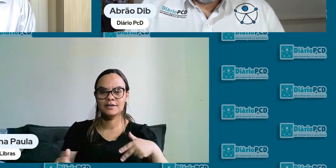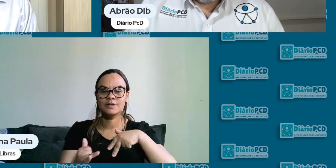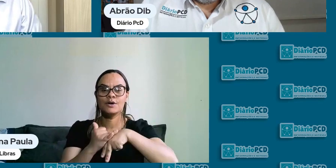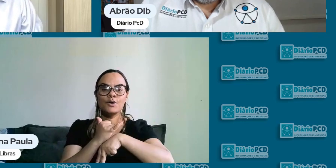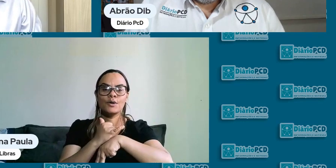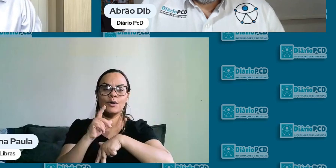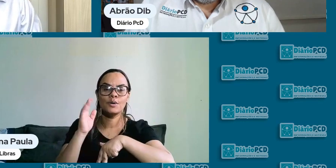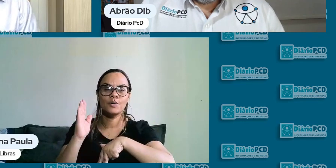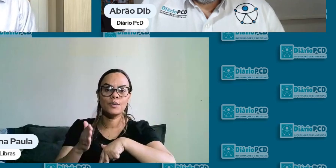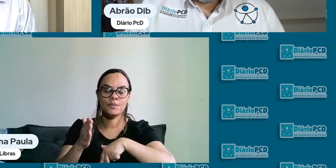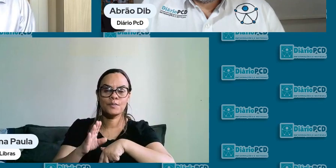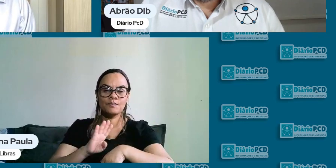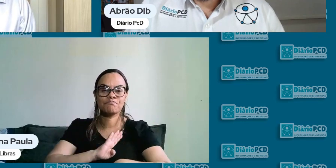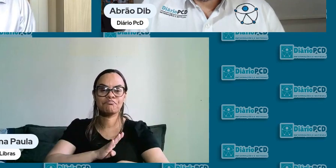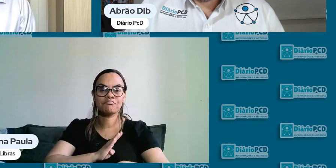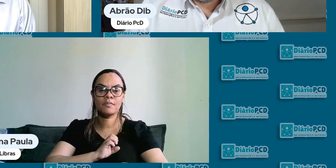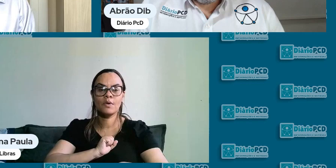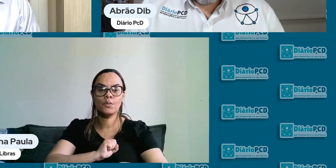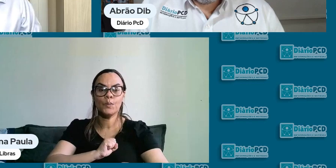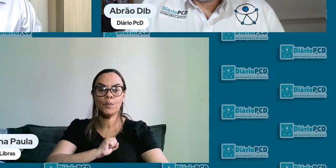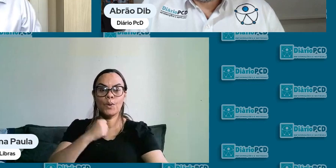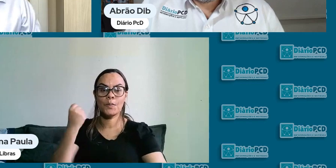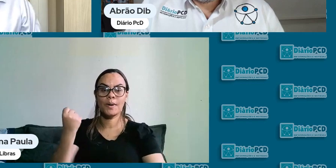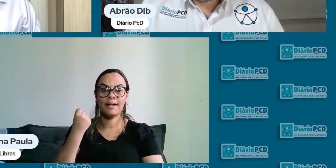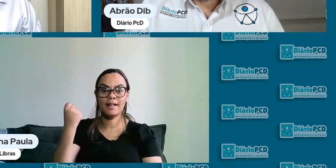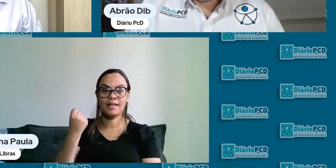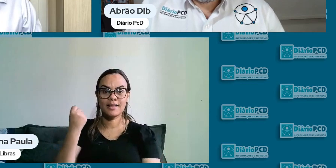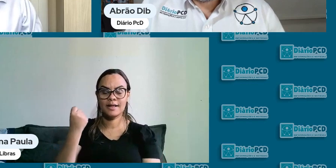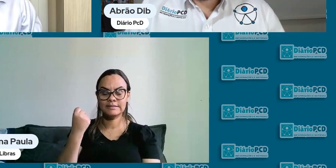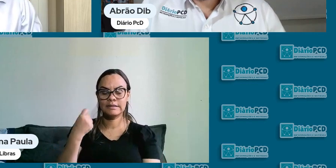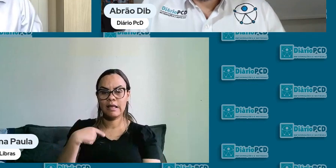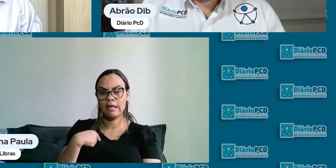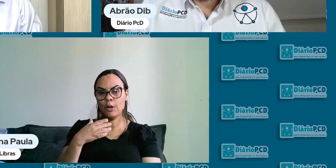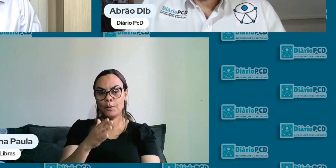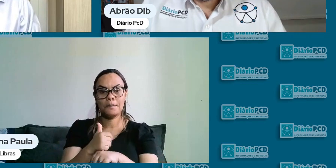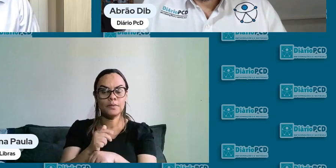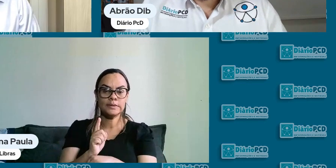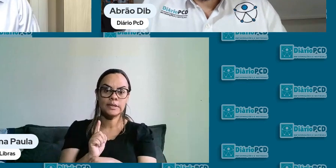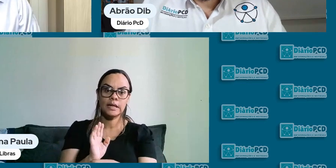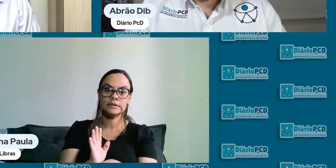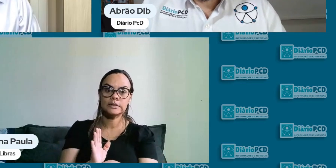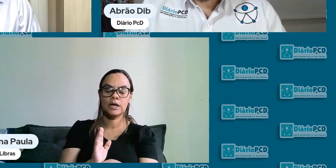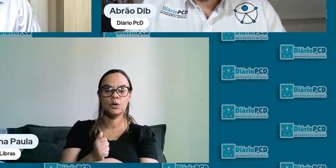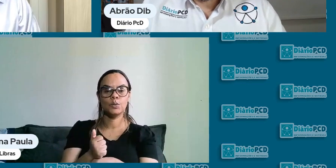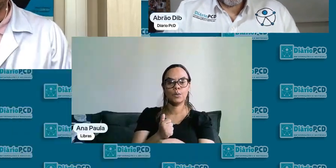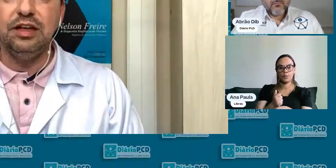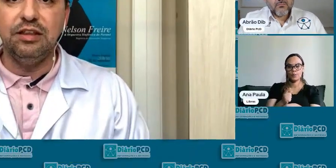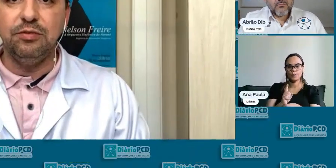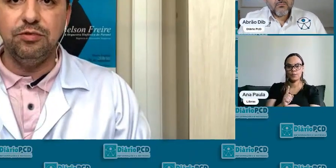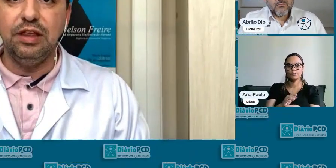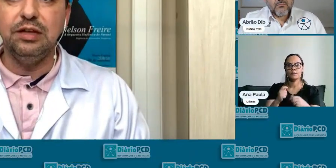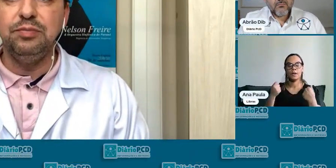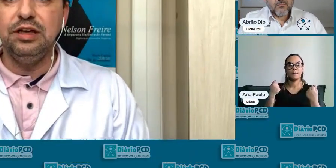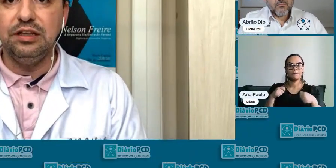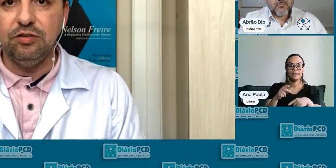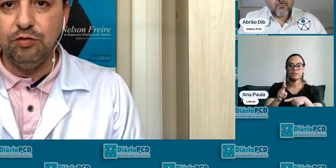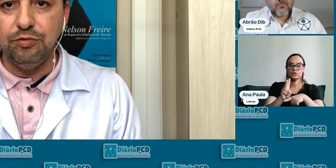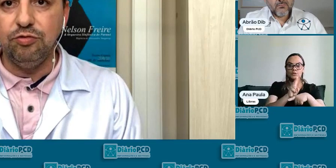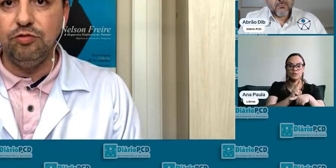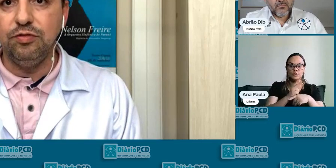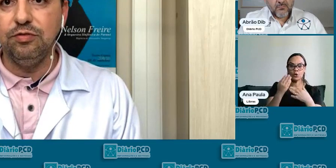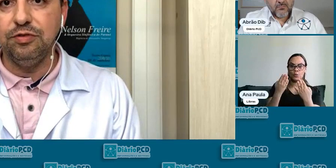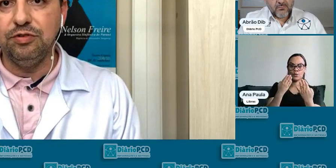ele é um paciente portador de insuficiência cardíaca grave, né? Não é a nossa especialidade, mas acabou entrando dentro da nossa especialidade devido à necessidade de terapia